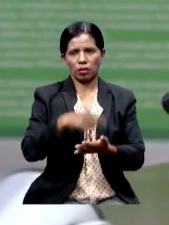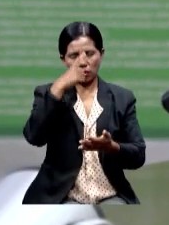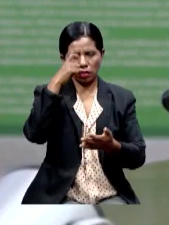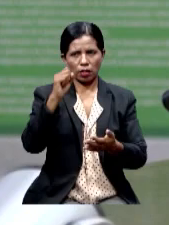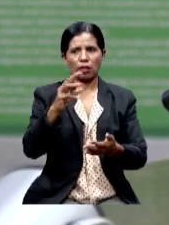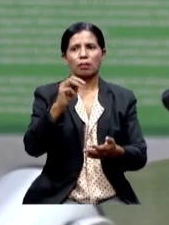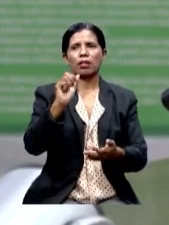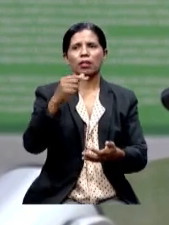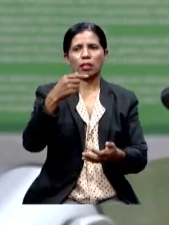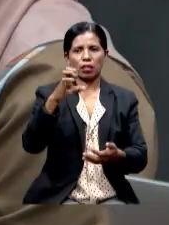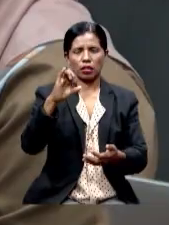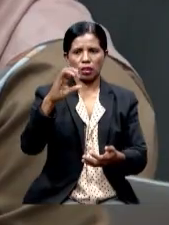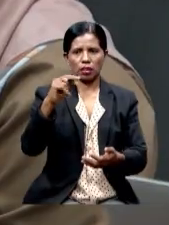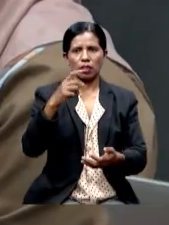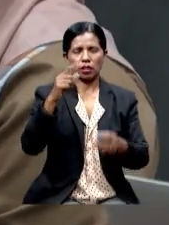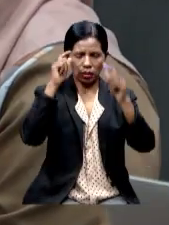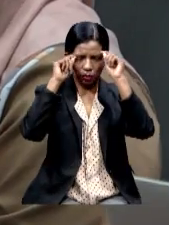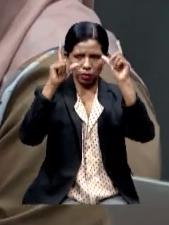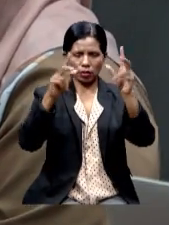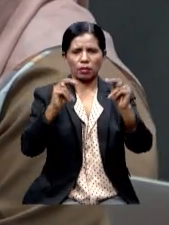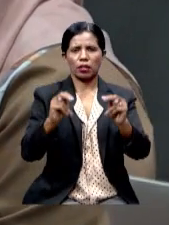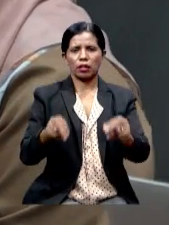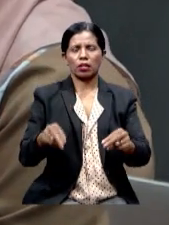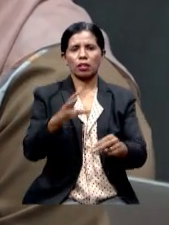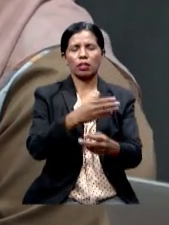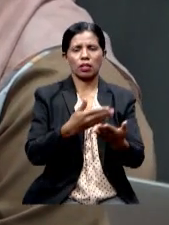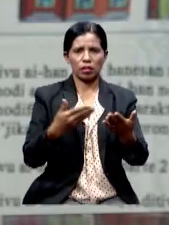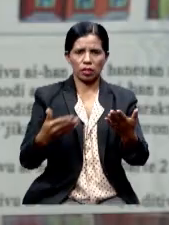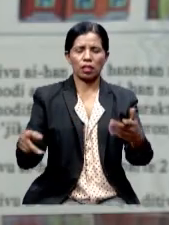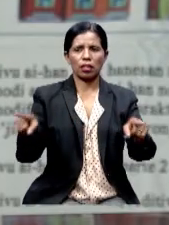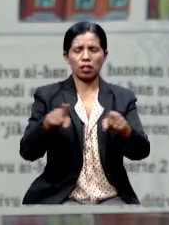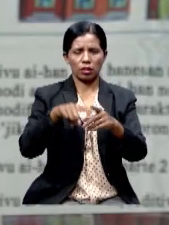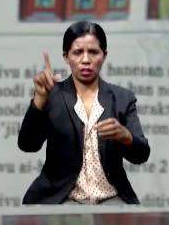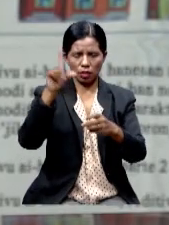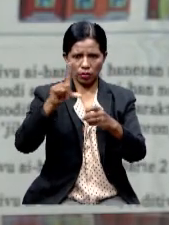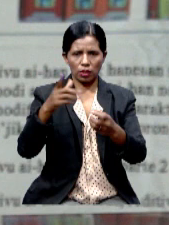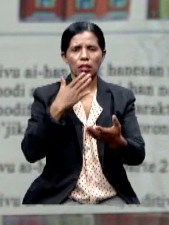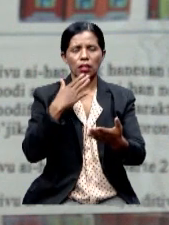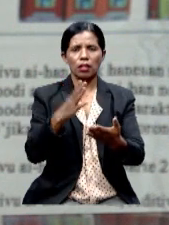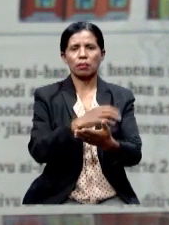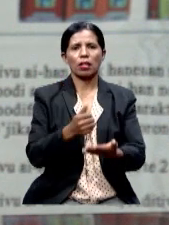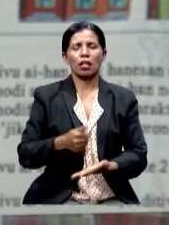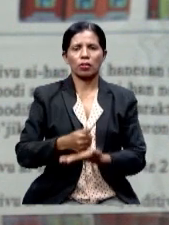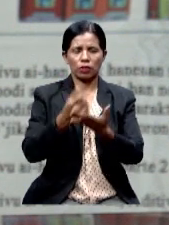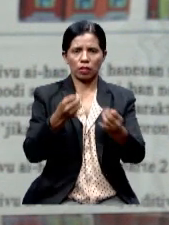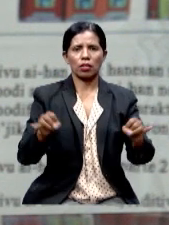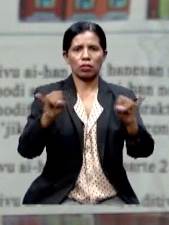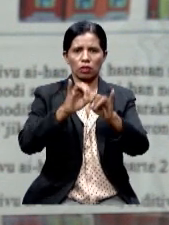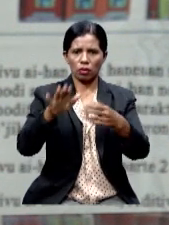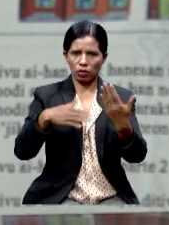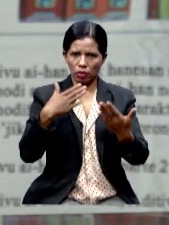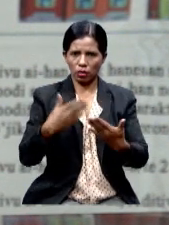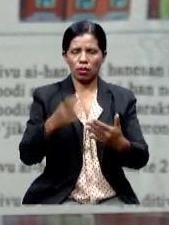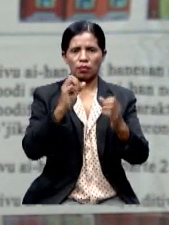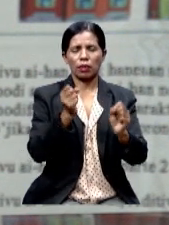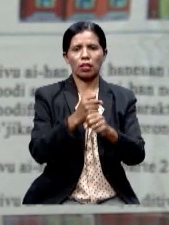Hergelina Fernandes Alves Ateden Timor Leste precisa e facilidade a nessa laboratório atu bele ajuda instituição relevante sira